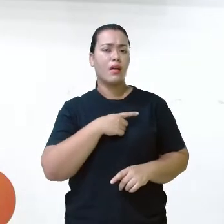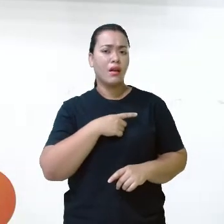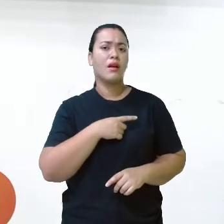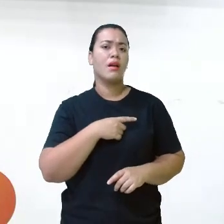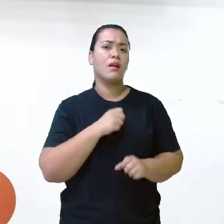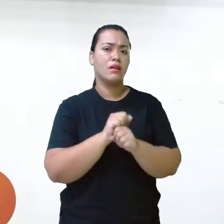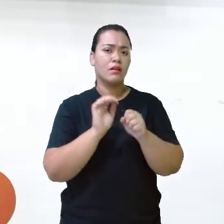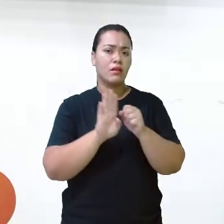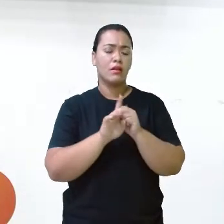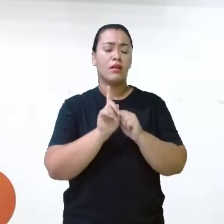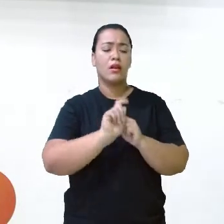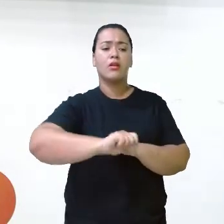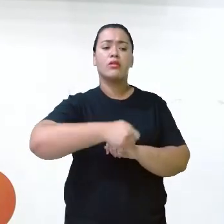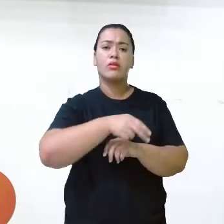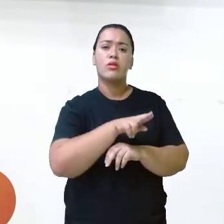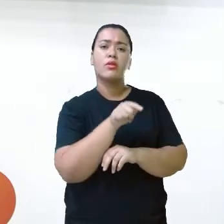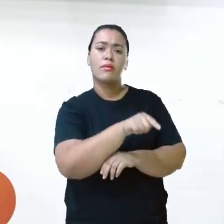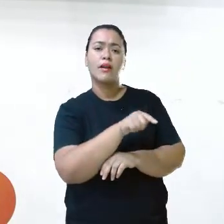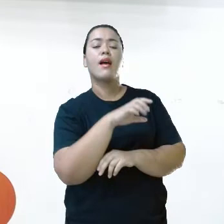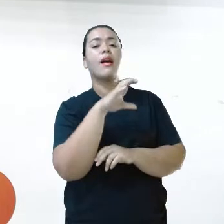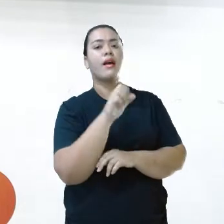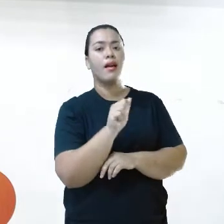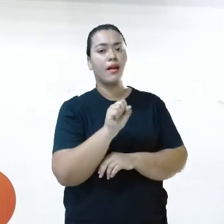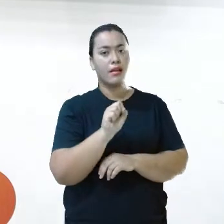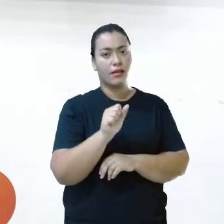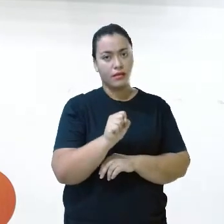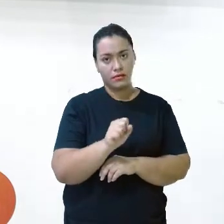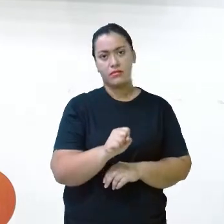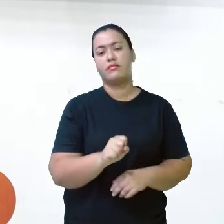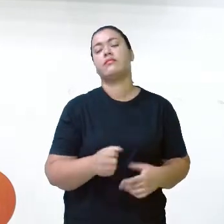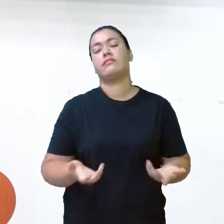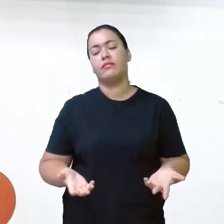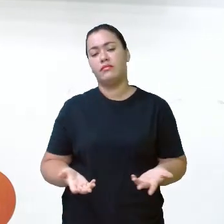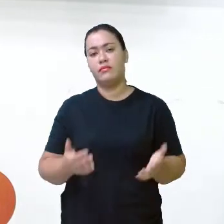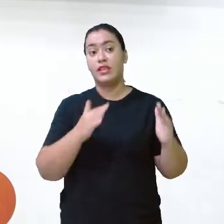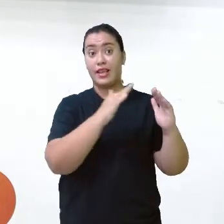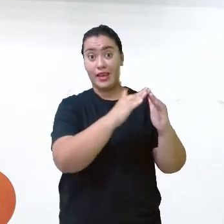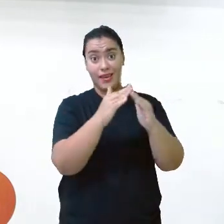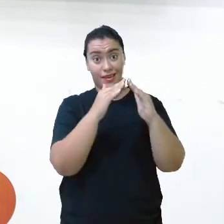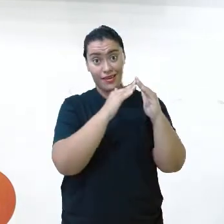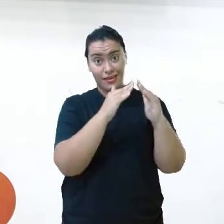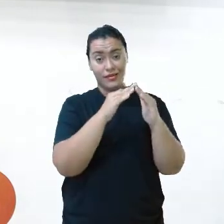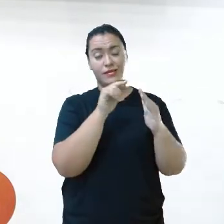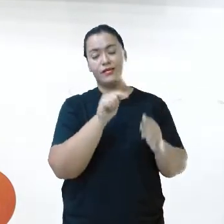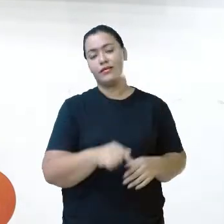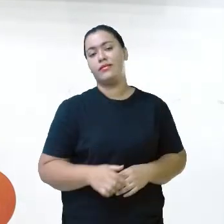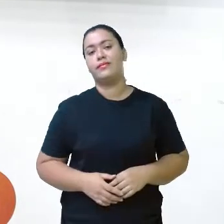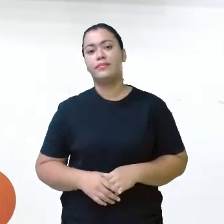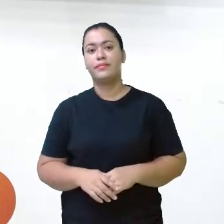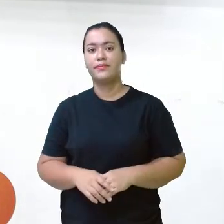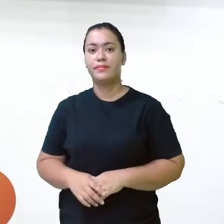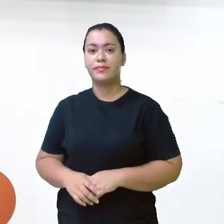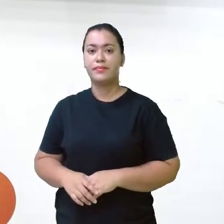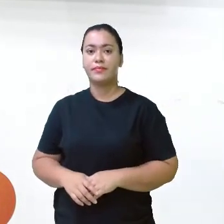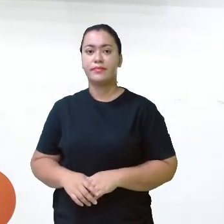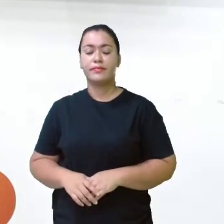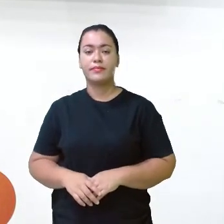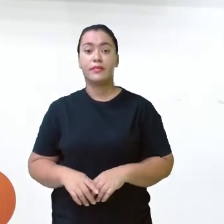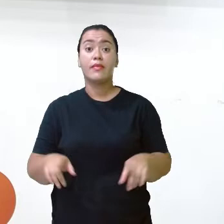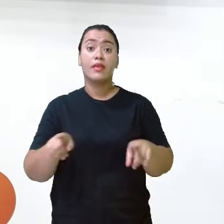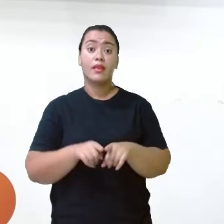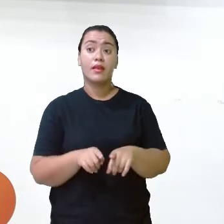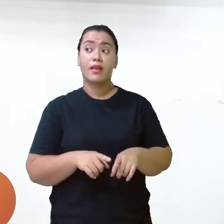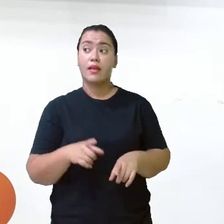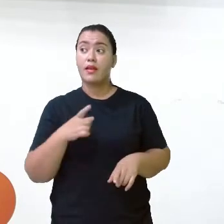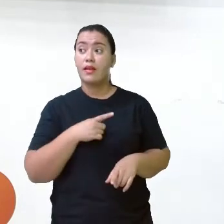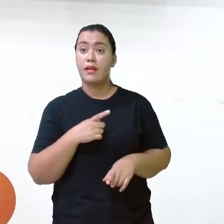esse conjunto de casa, né? De casas. Então, casas, plural, certo? E também